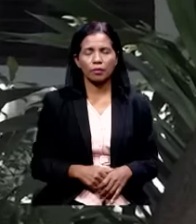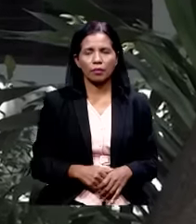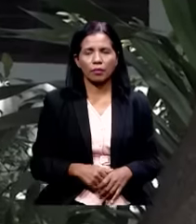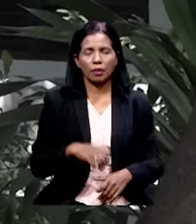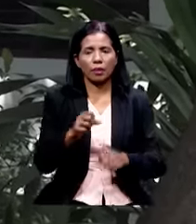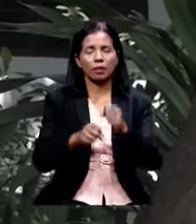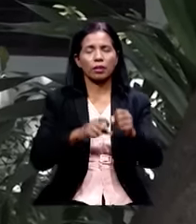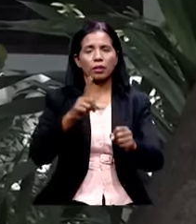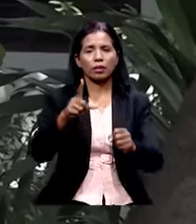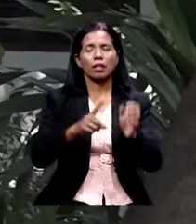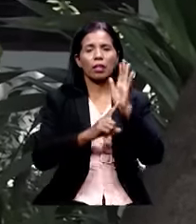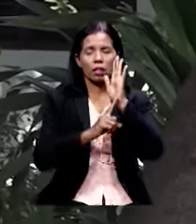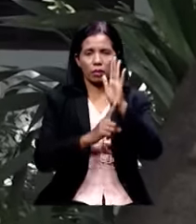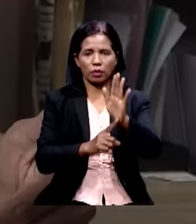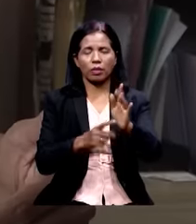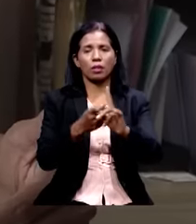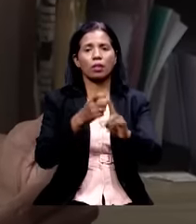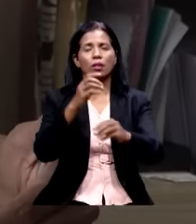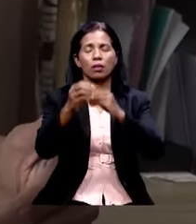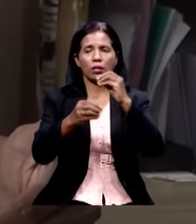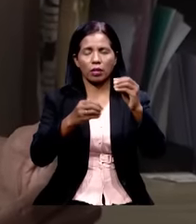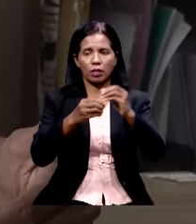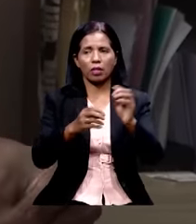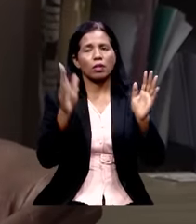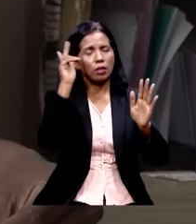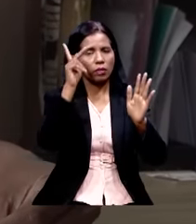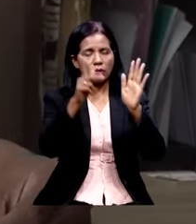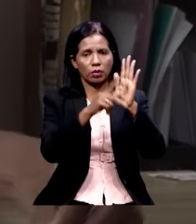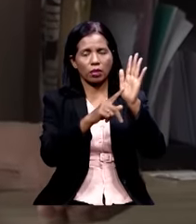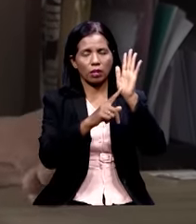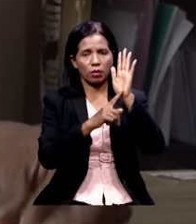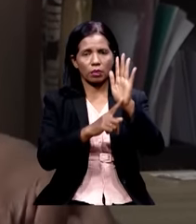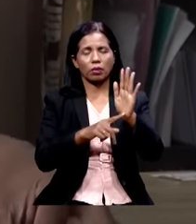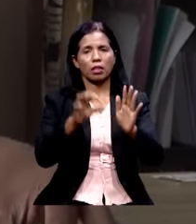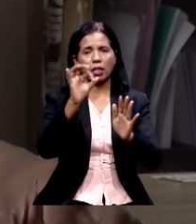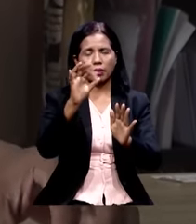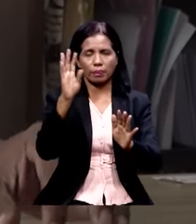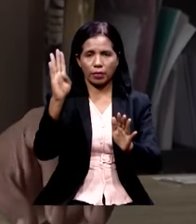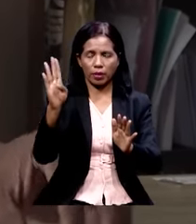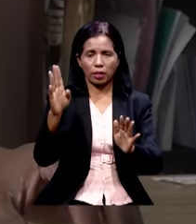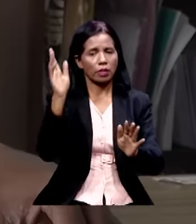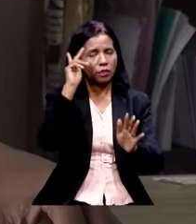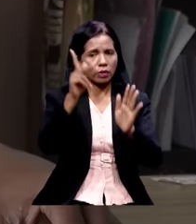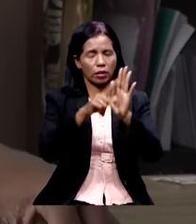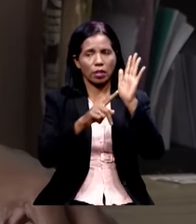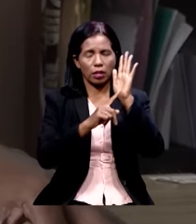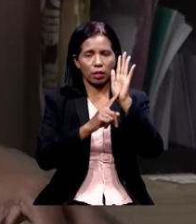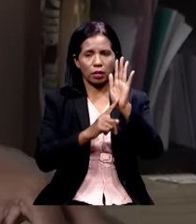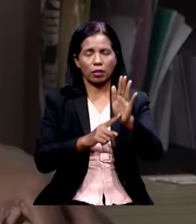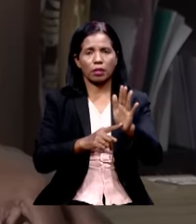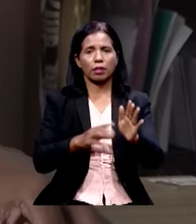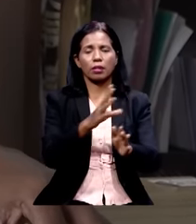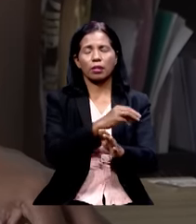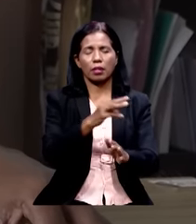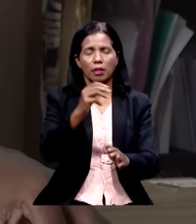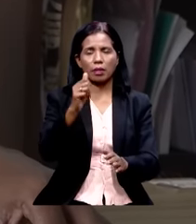Sociedade Civil ratou a exigência, né? Relaciona a imagem, né? Espalha e a mídia social. Imagem é tudo, conselheiro Máximo Partido